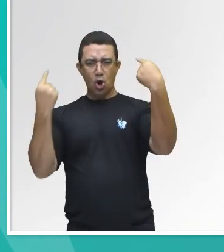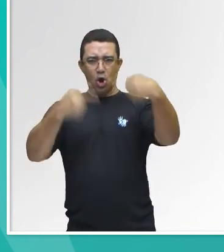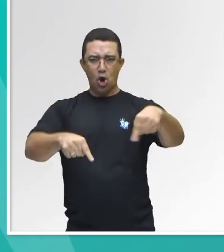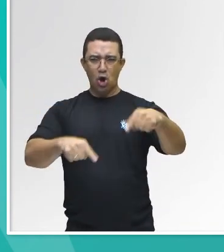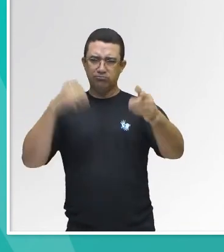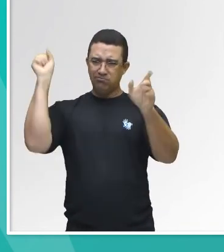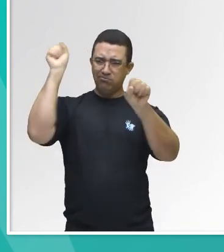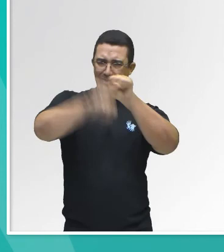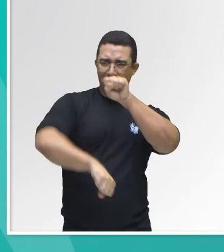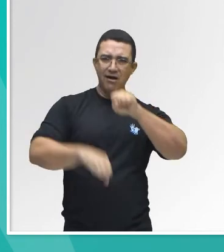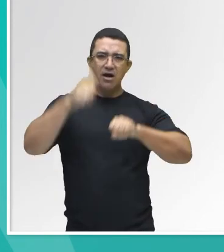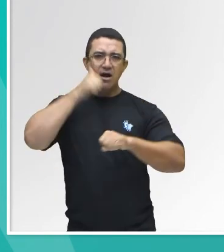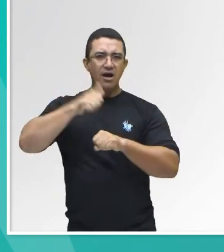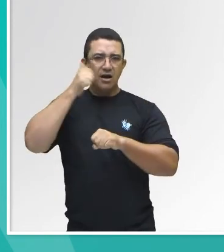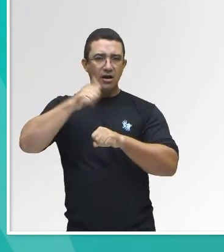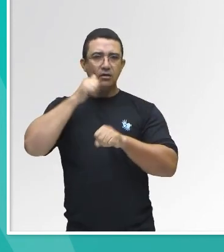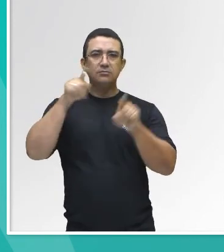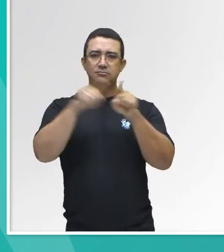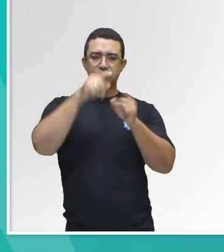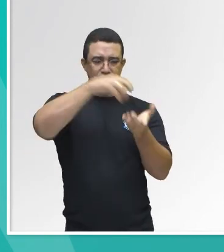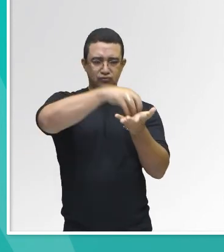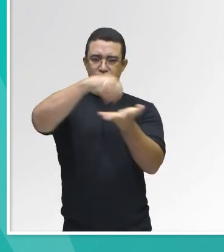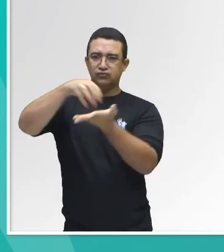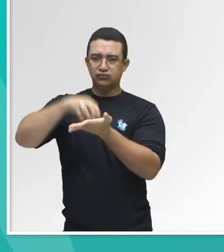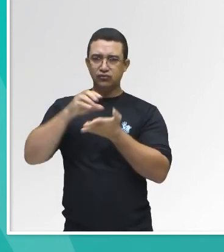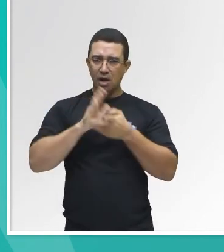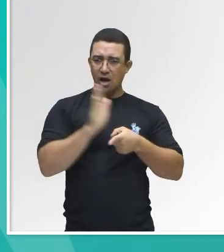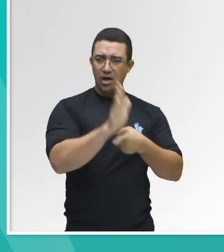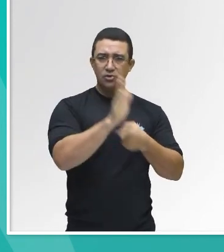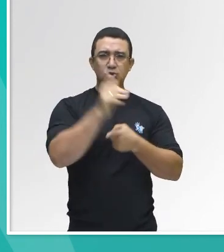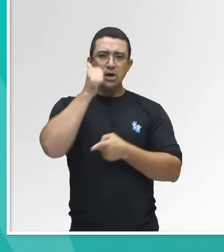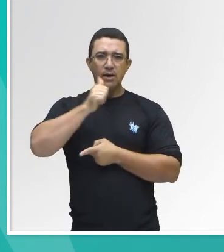em total, os centros de emergência da mulher